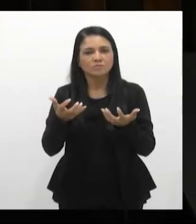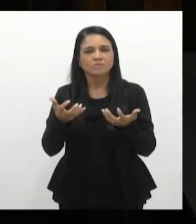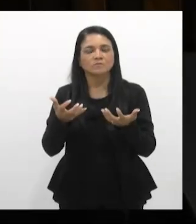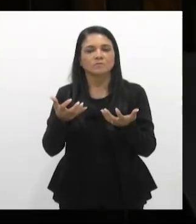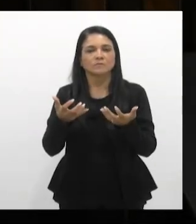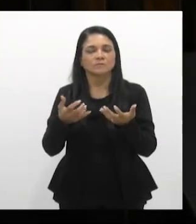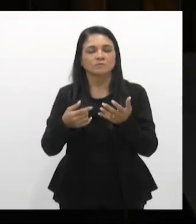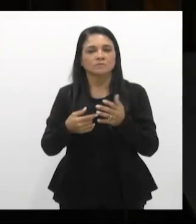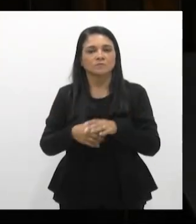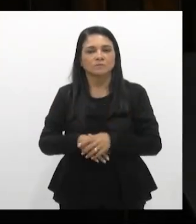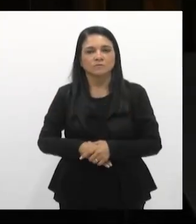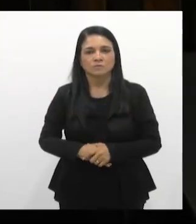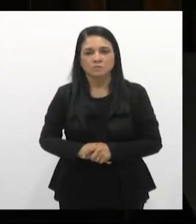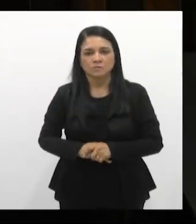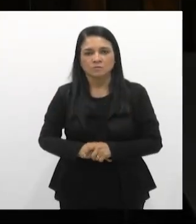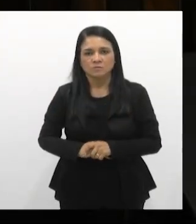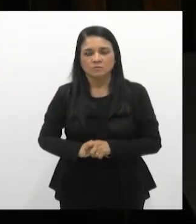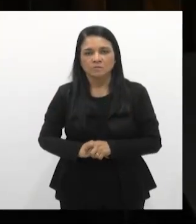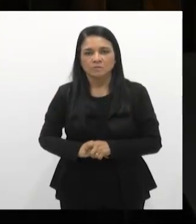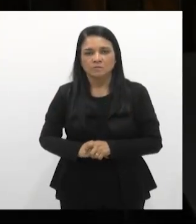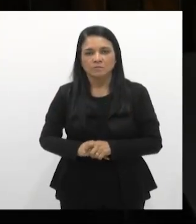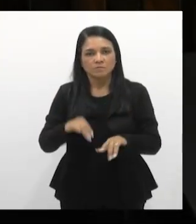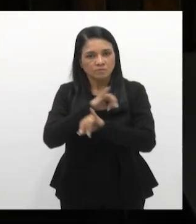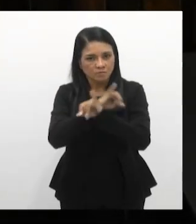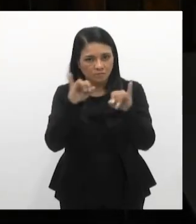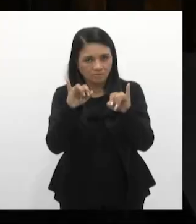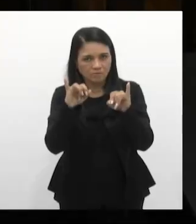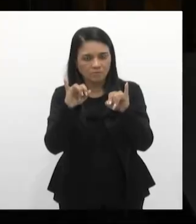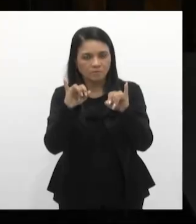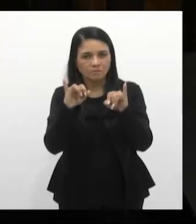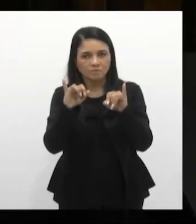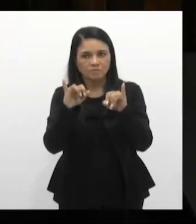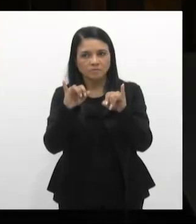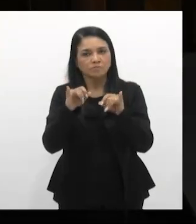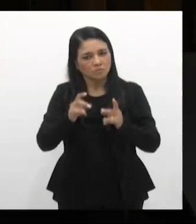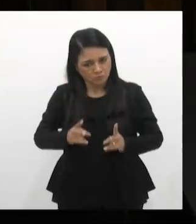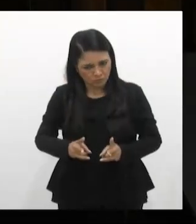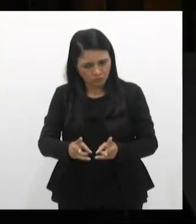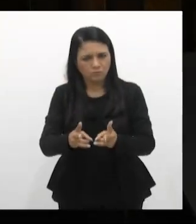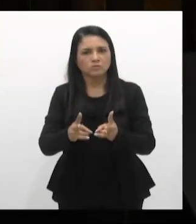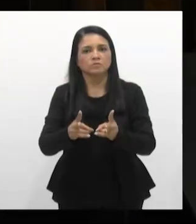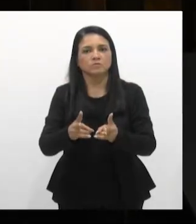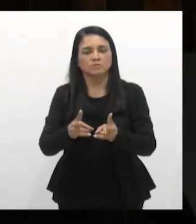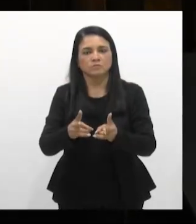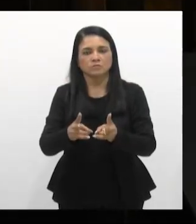de pronto, dizer que vou dar continuidade